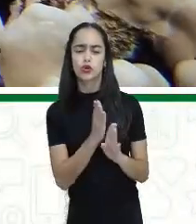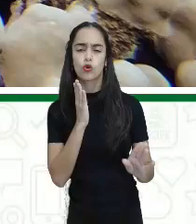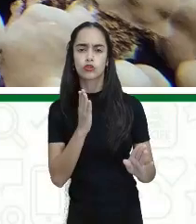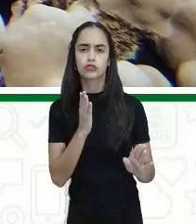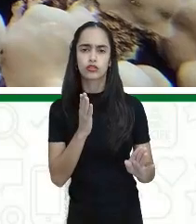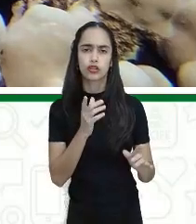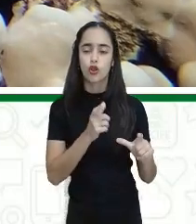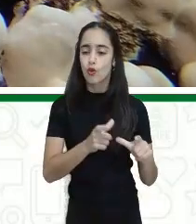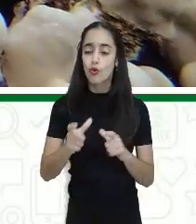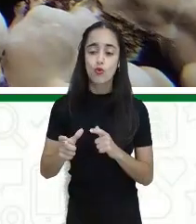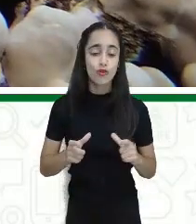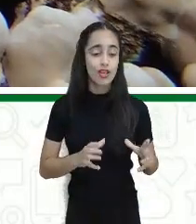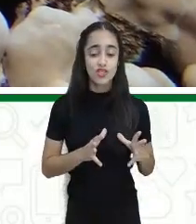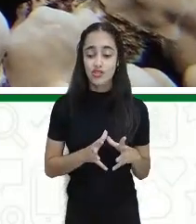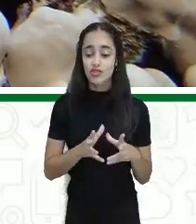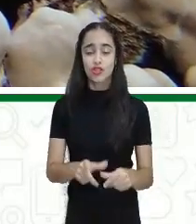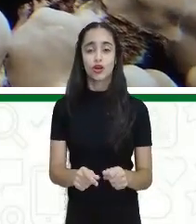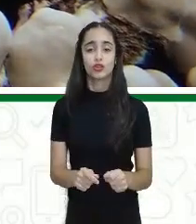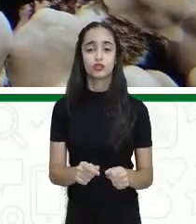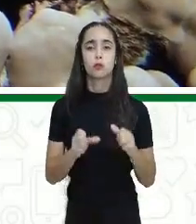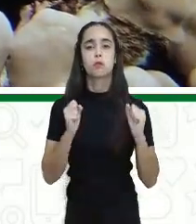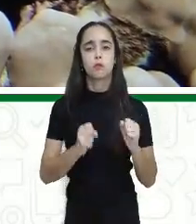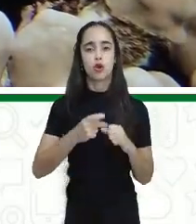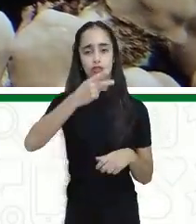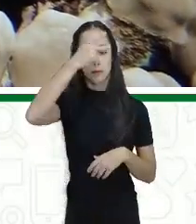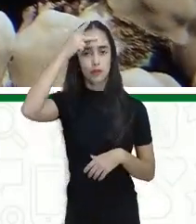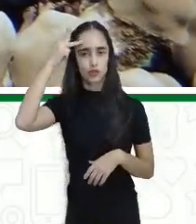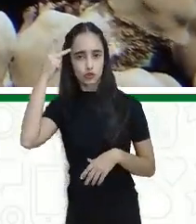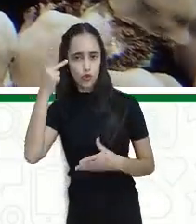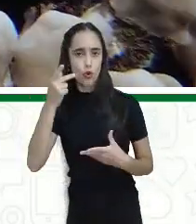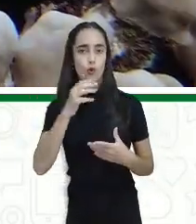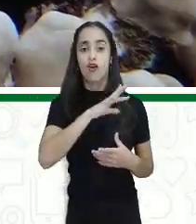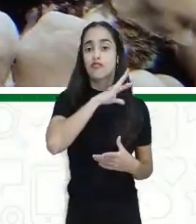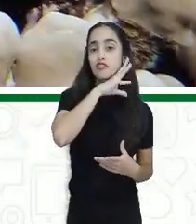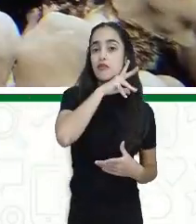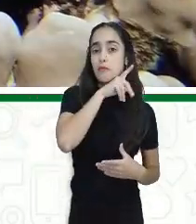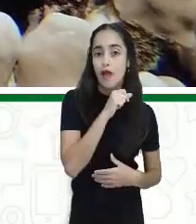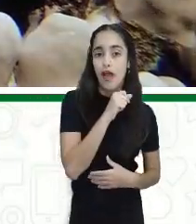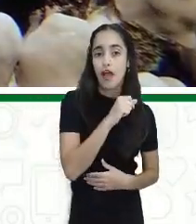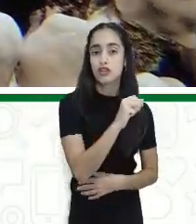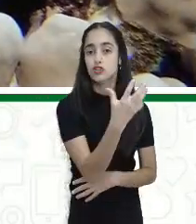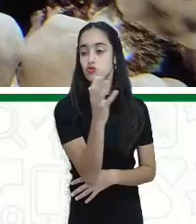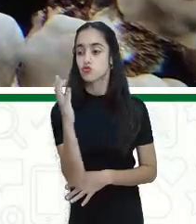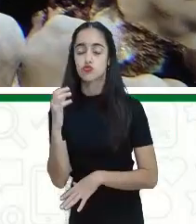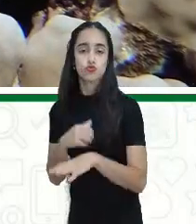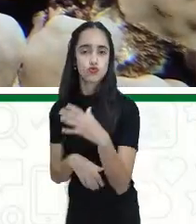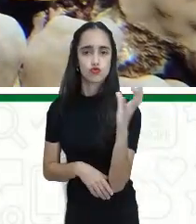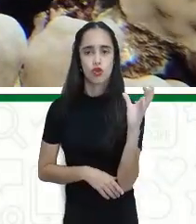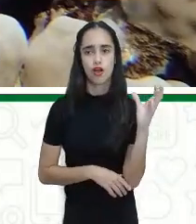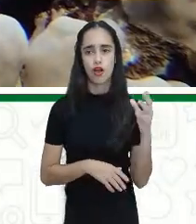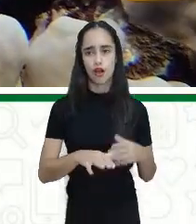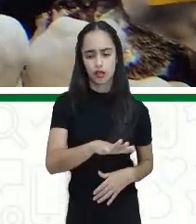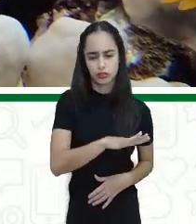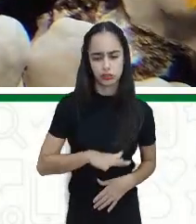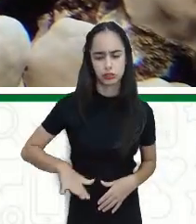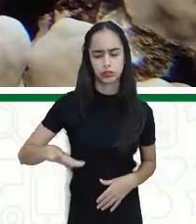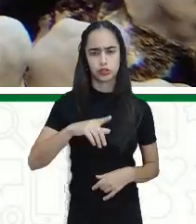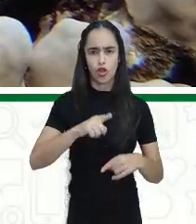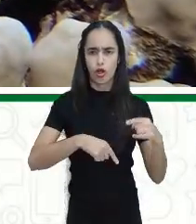nos animais, nas plantas, na terra, no ar, na água, no solo,